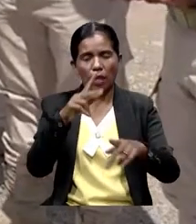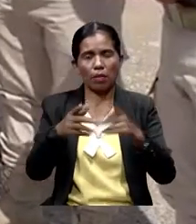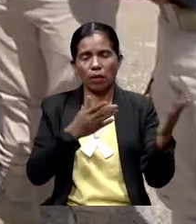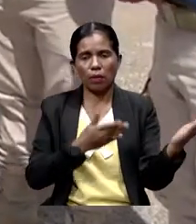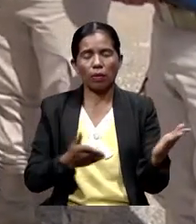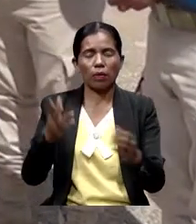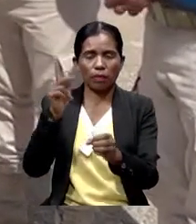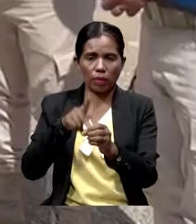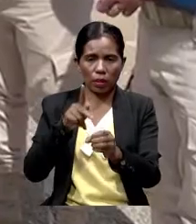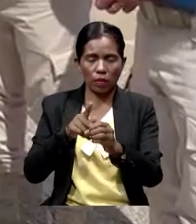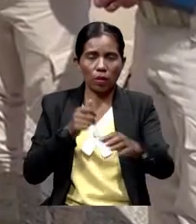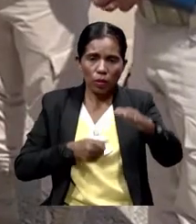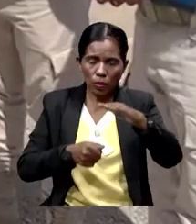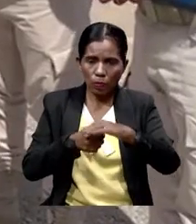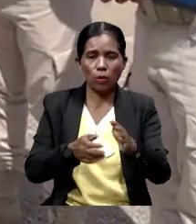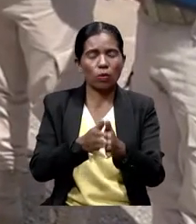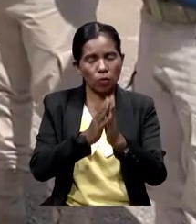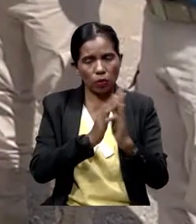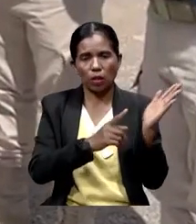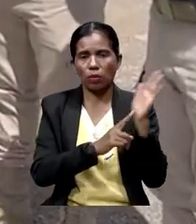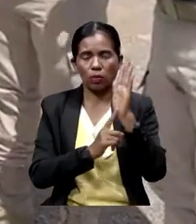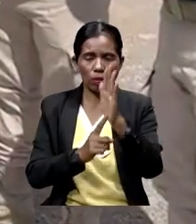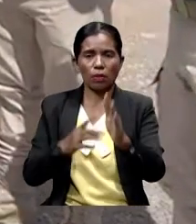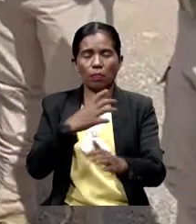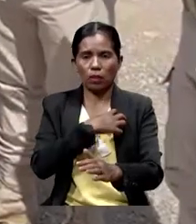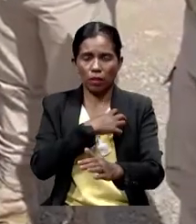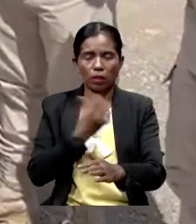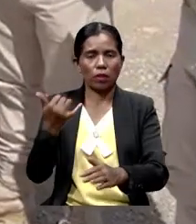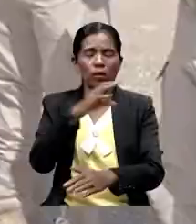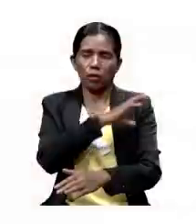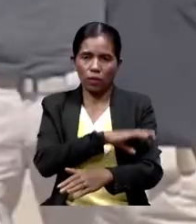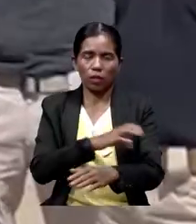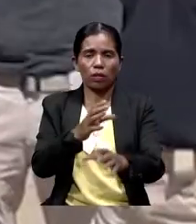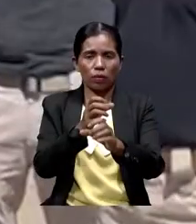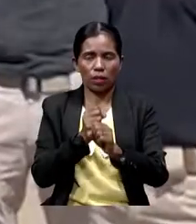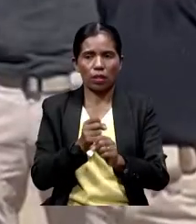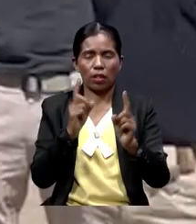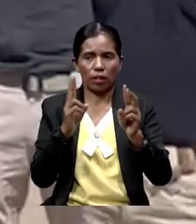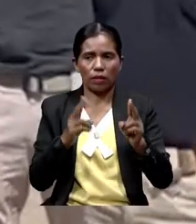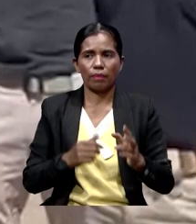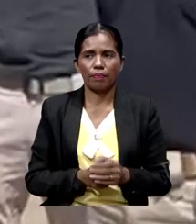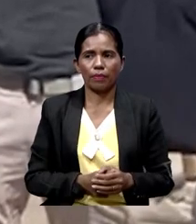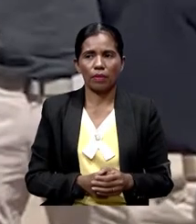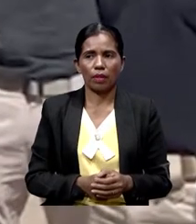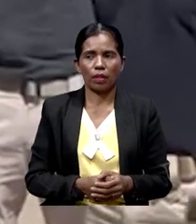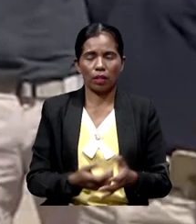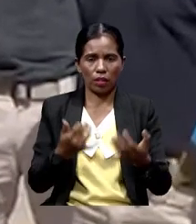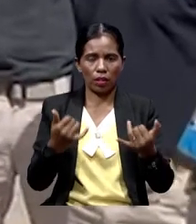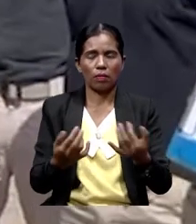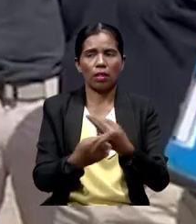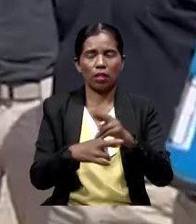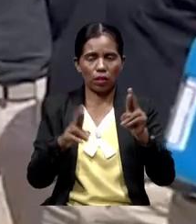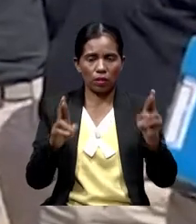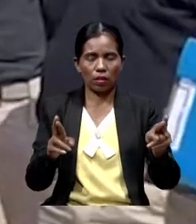minerai, ho ilegalmente, husu atu informa ba autoridade segurança, atu halu atuação. Ida nema ke resultado husi